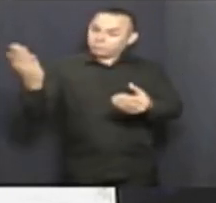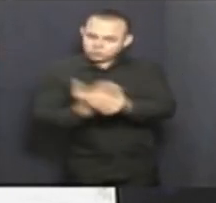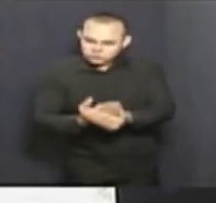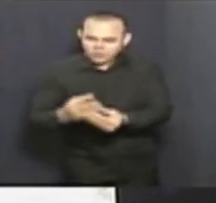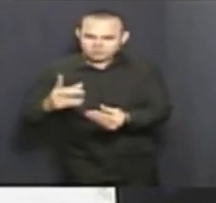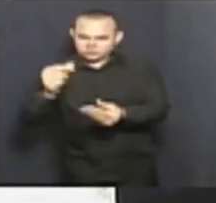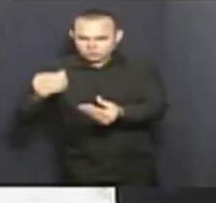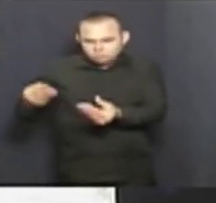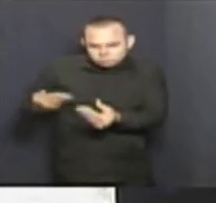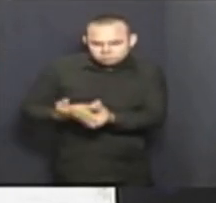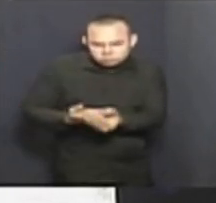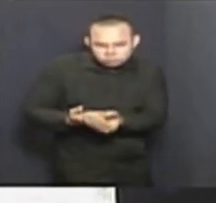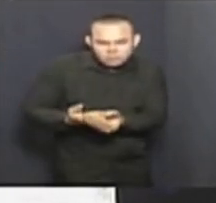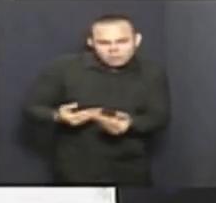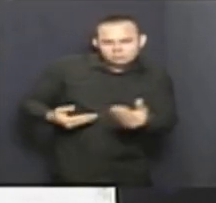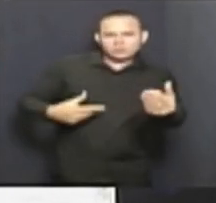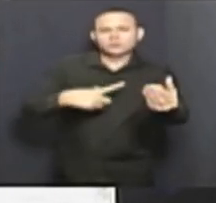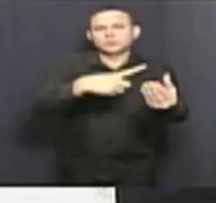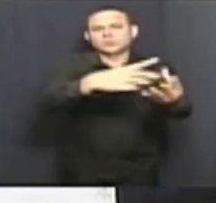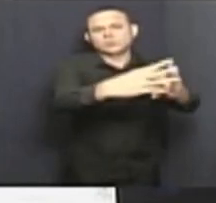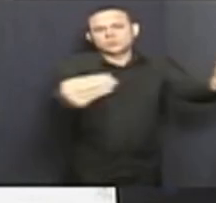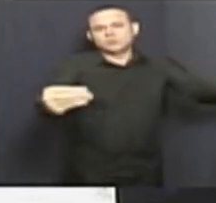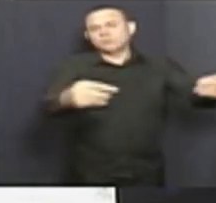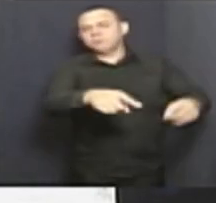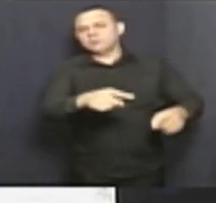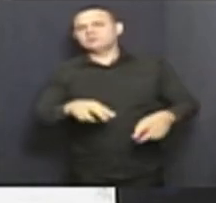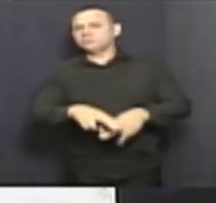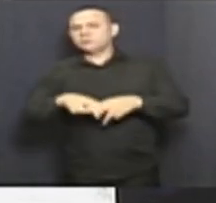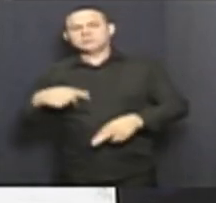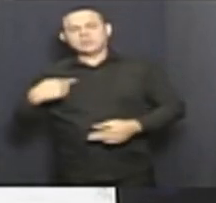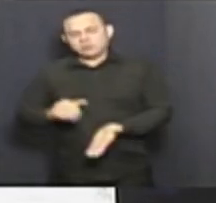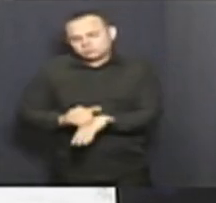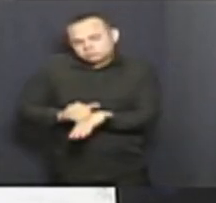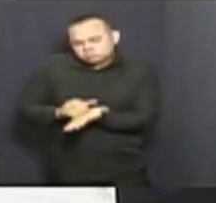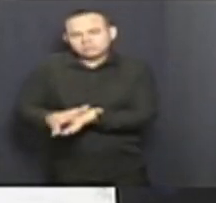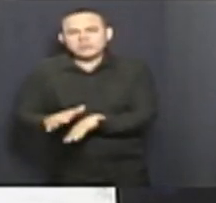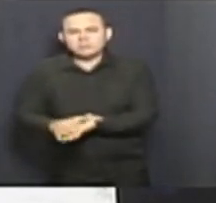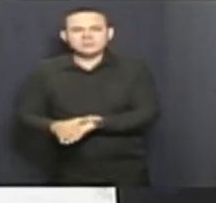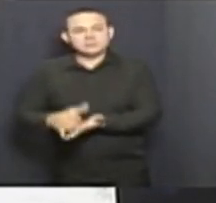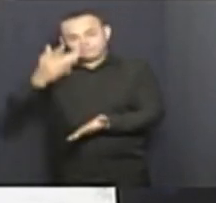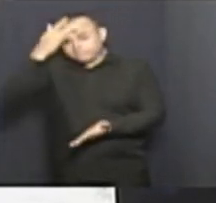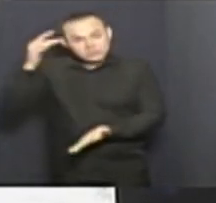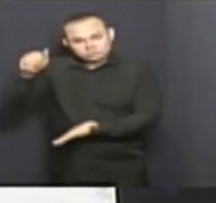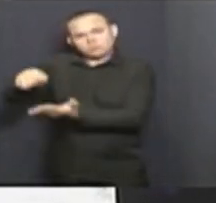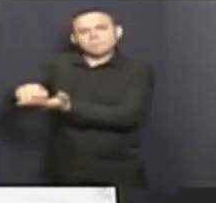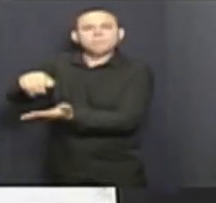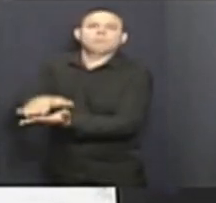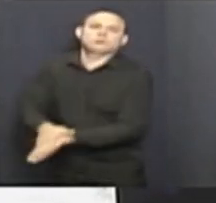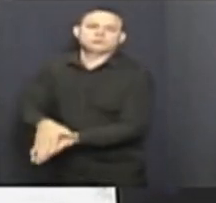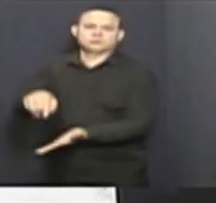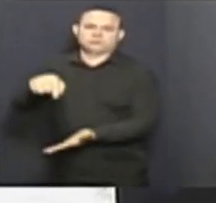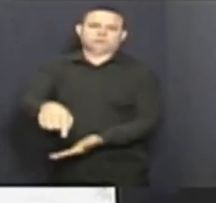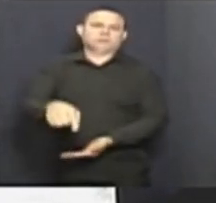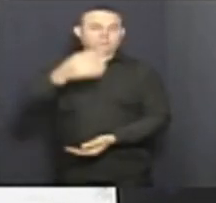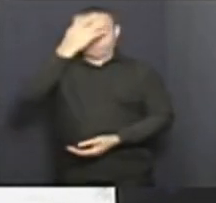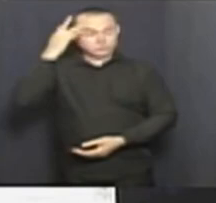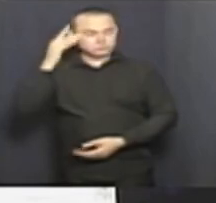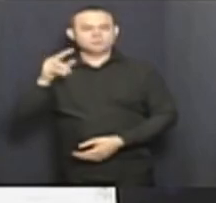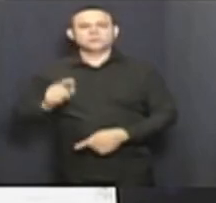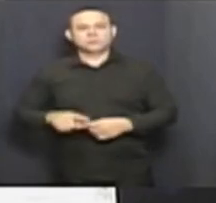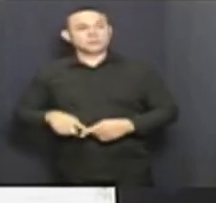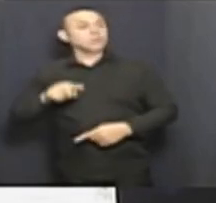solicitei da polícia federal abertura de inquérito e coloquei na rua é processado e jamais eu daria uma